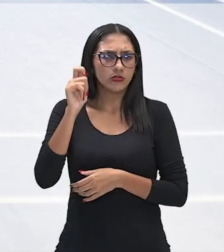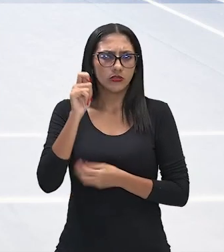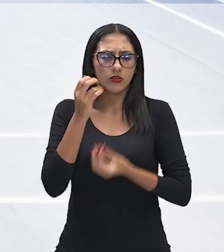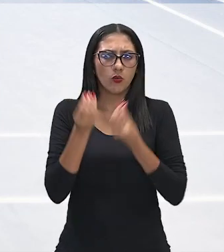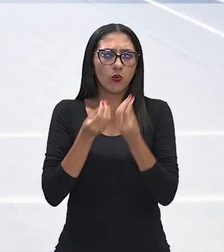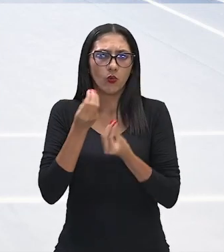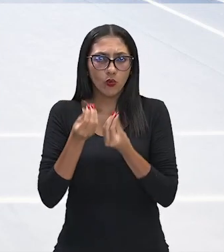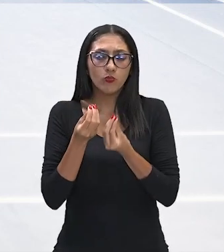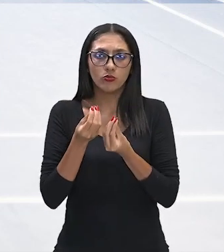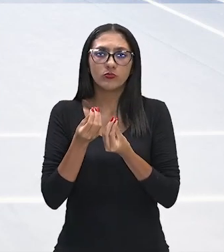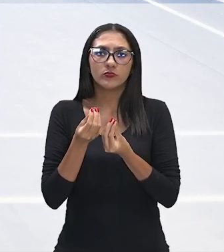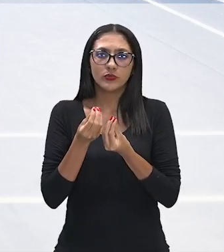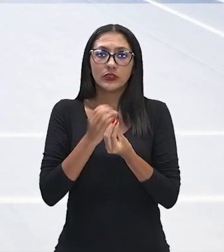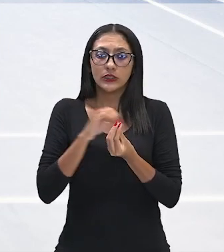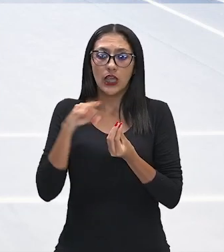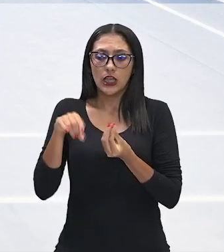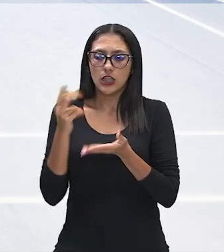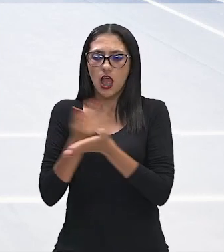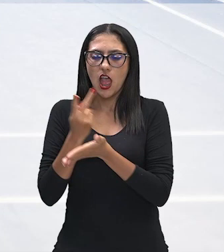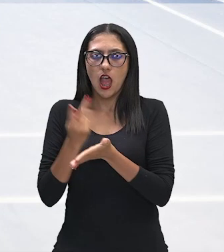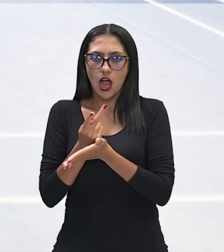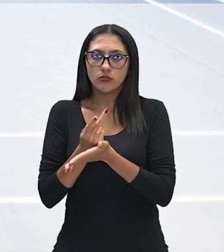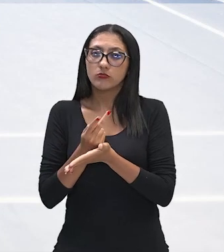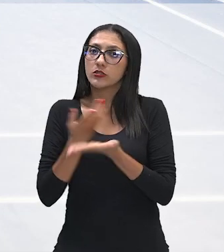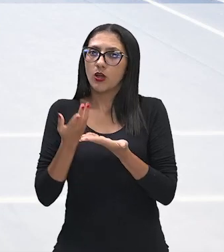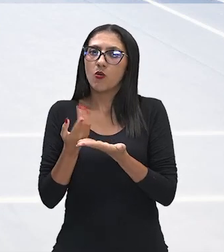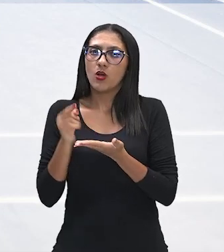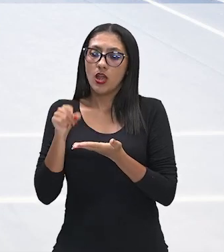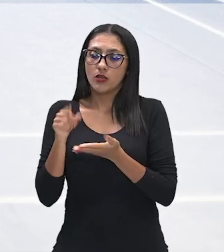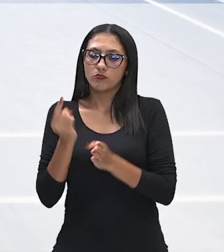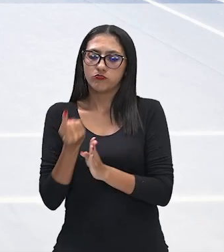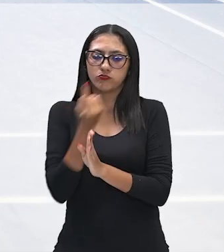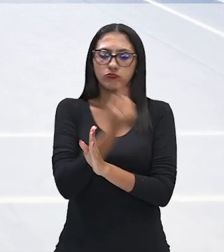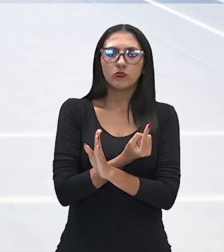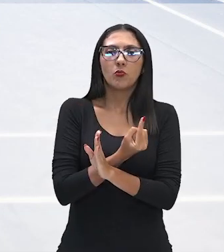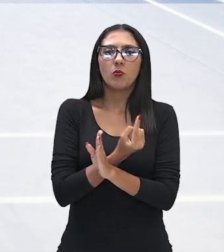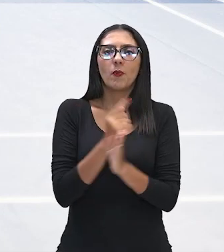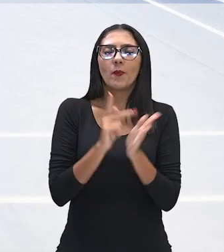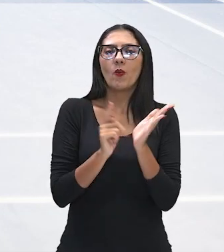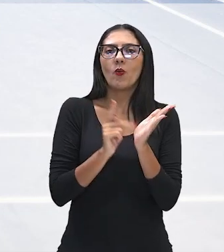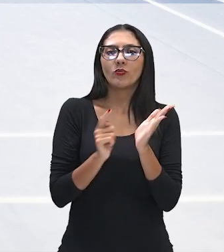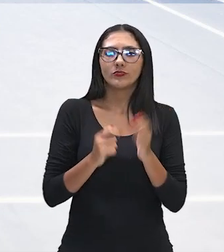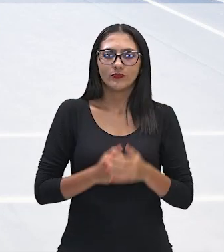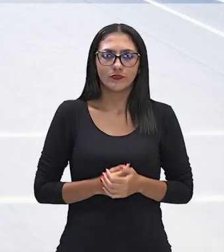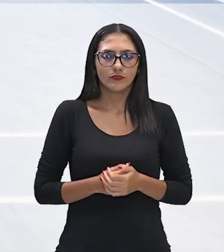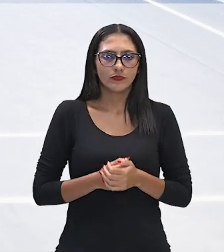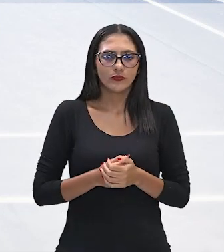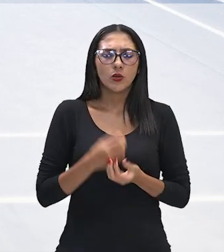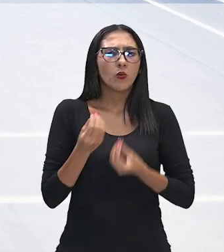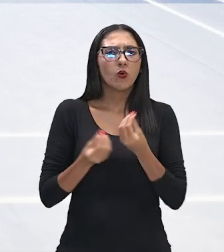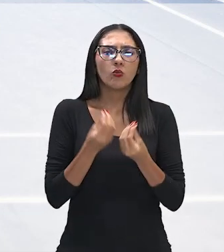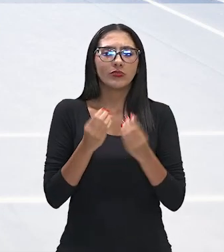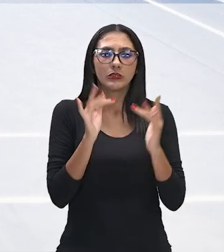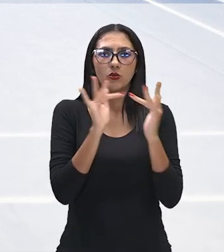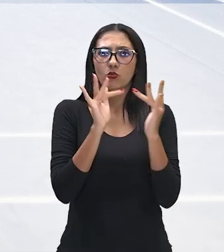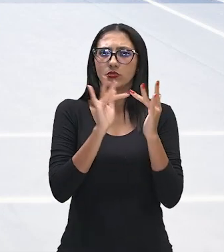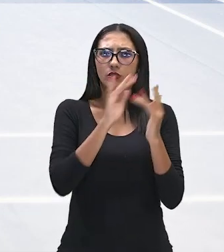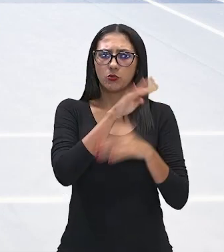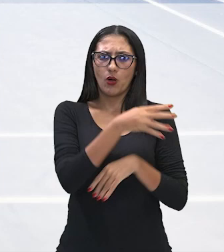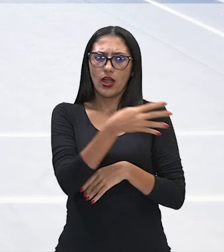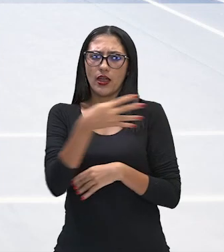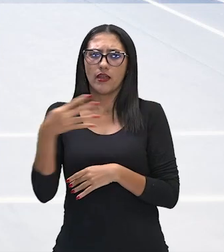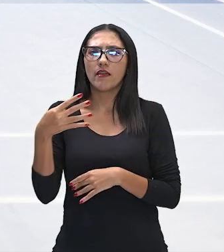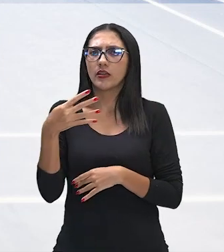ponto para o adversário. É considerado falta se o jogador encostar na rede ou